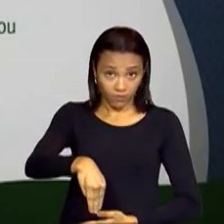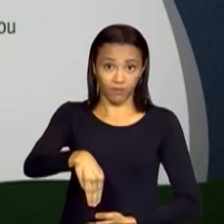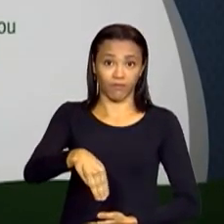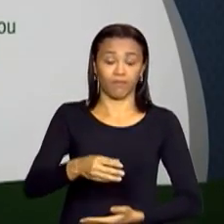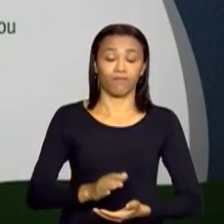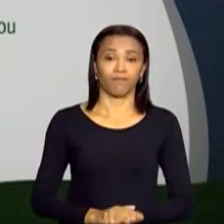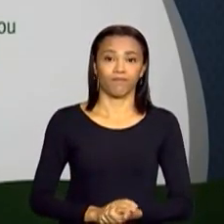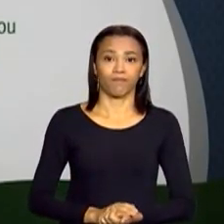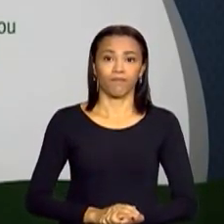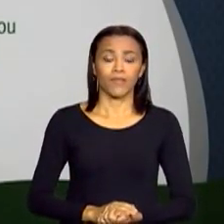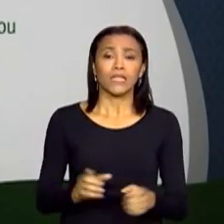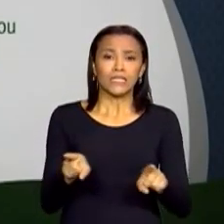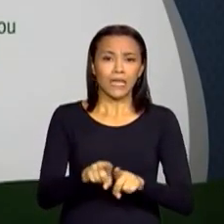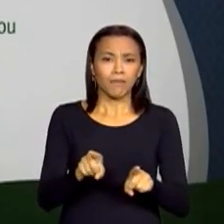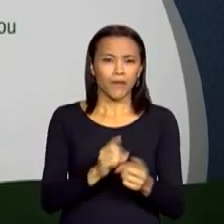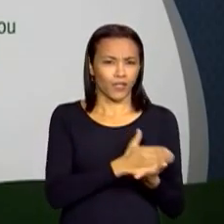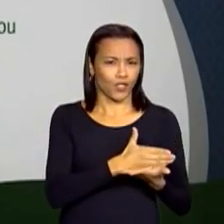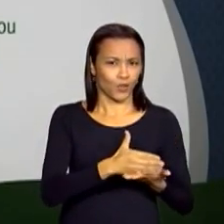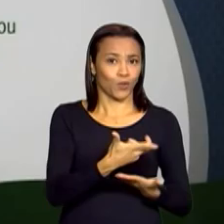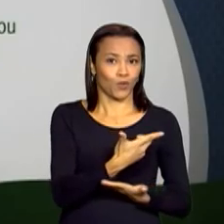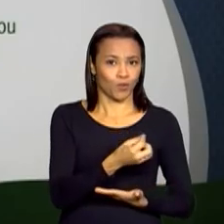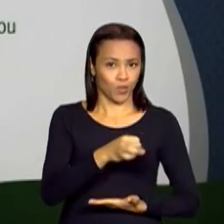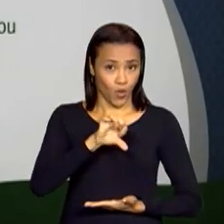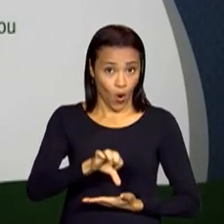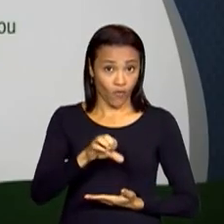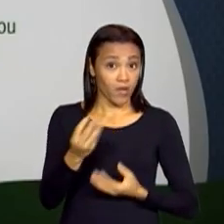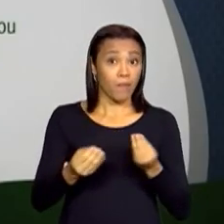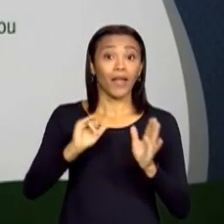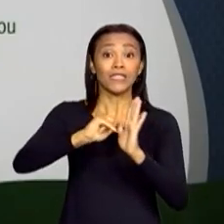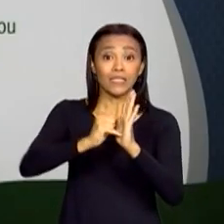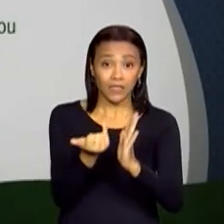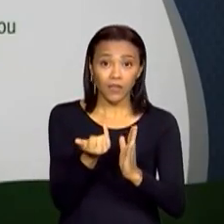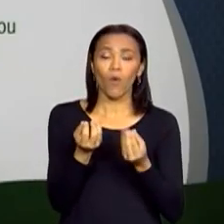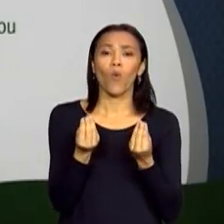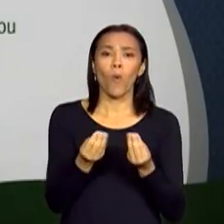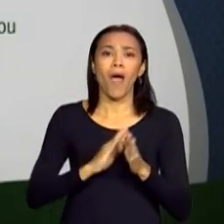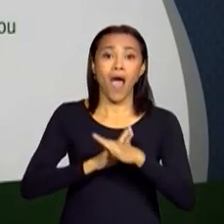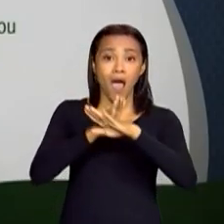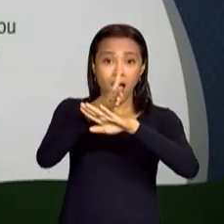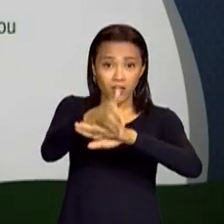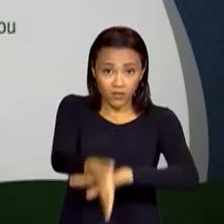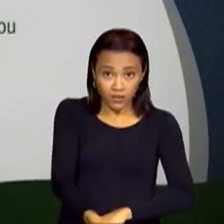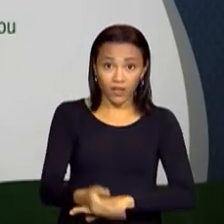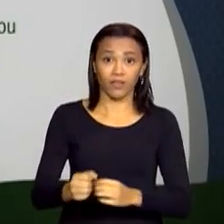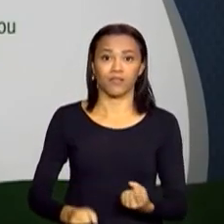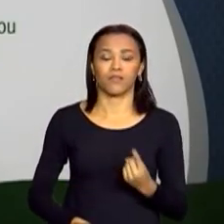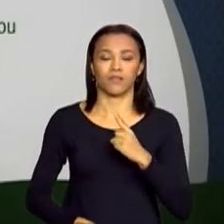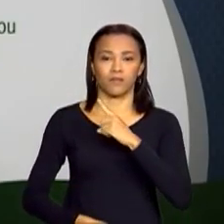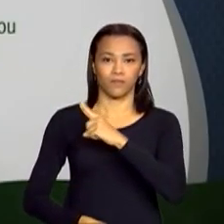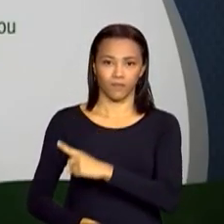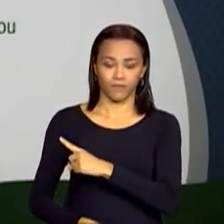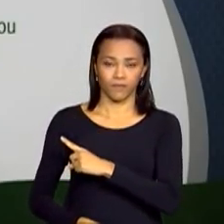Ensino Médio, Enem, desde 2009. Para fazer a inscrição, acesse a plataforma